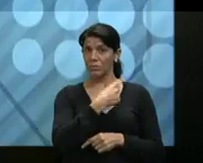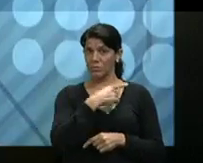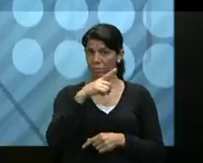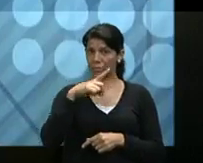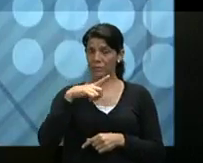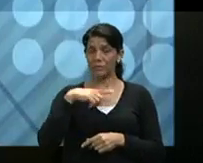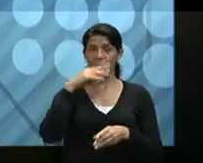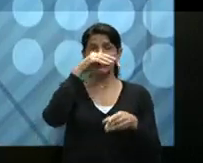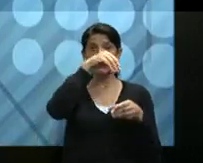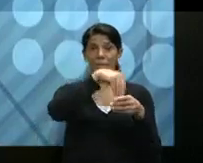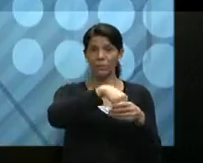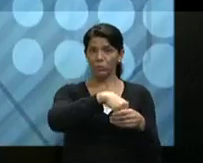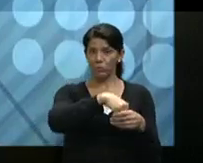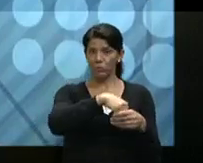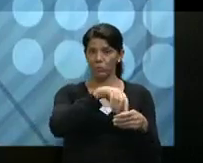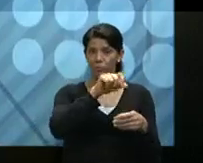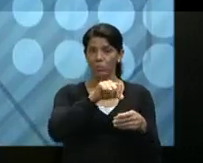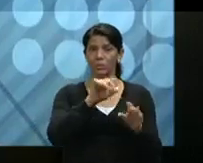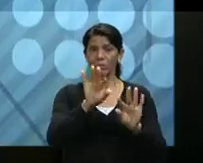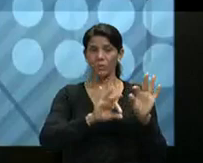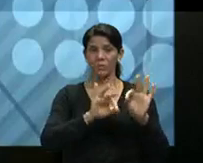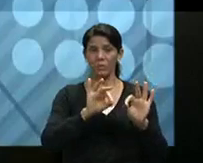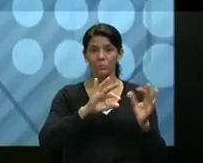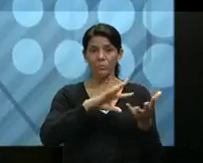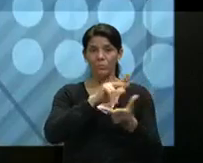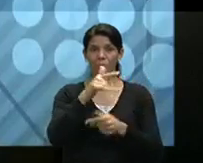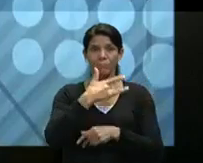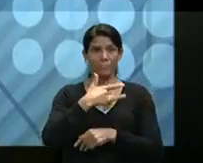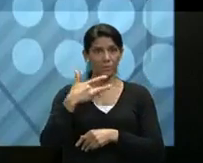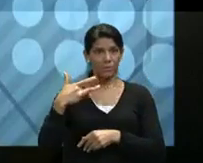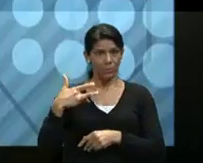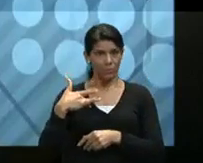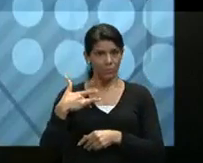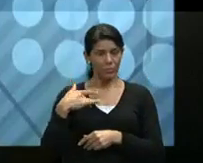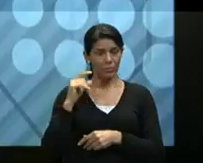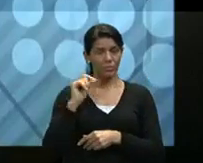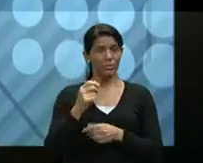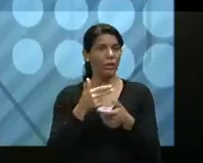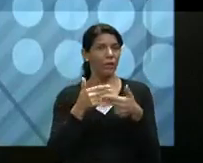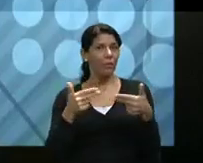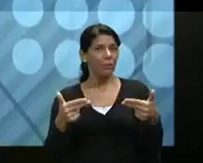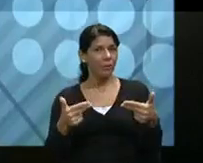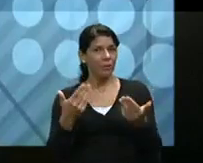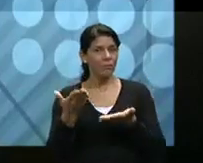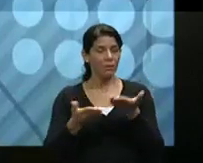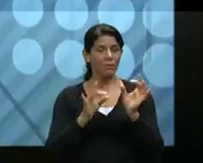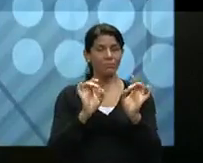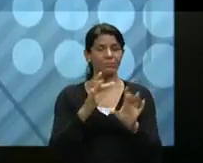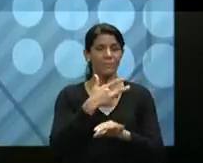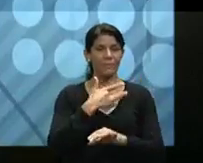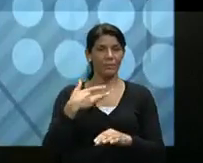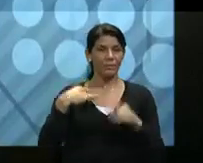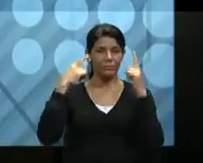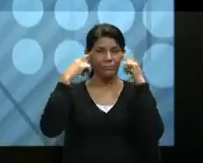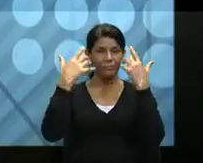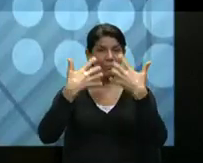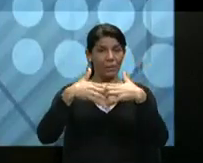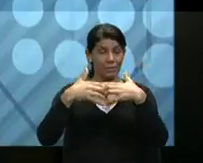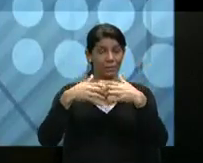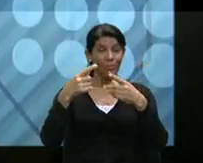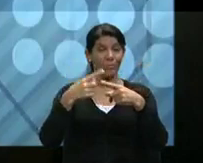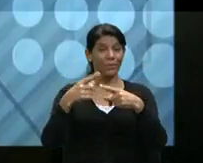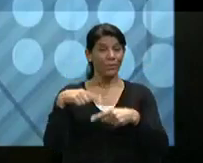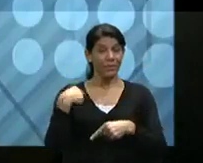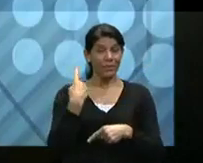até dentro da Organização Mundial de Saúde, né, elementos que tratam apenas da saúde mental,